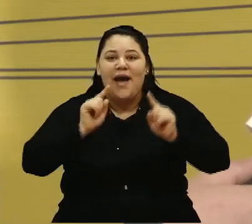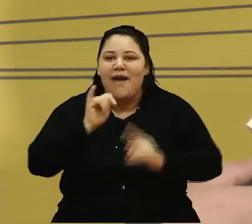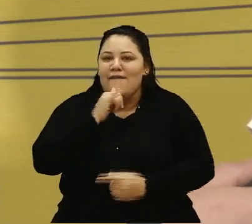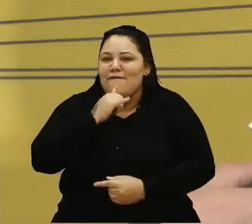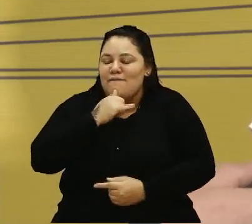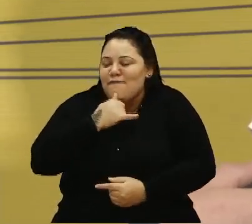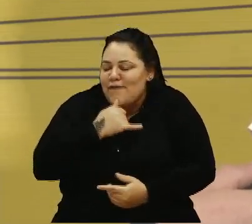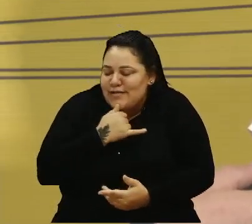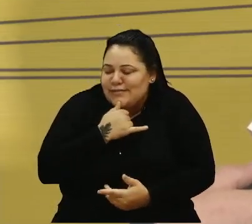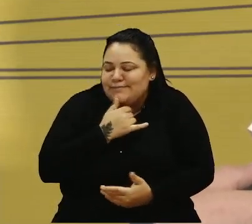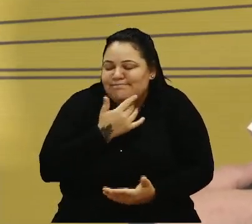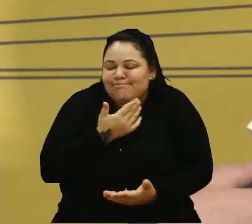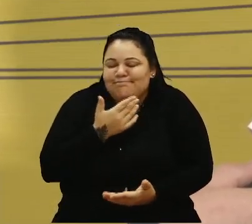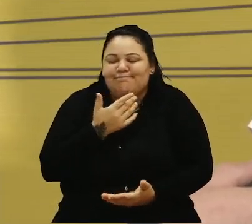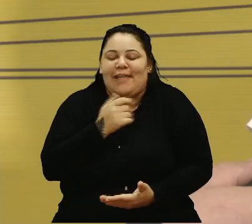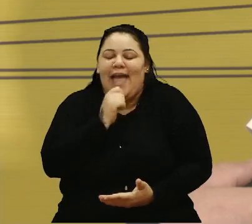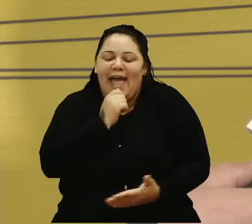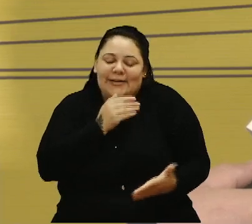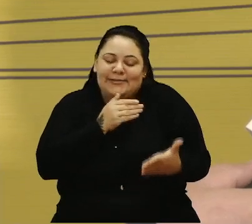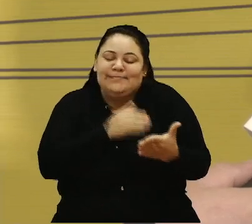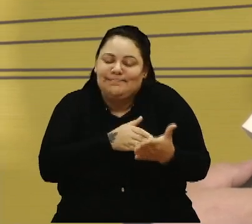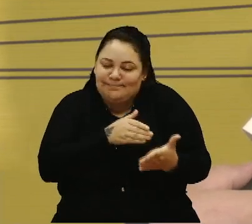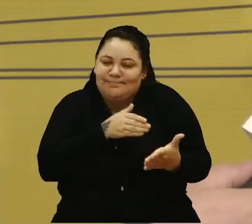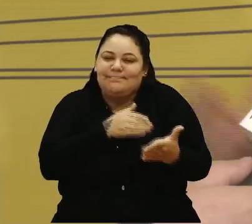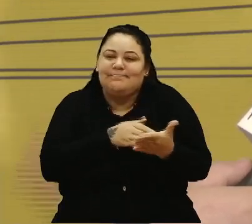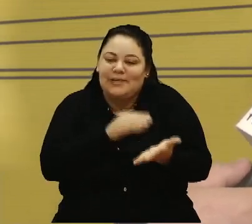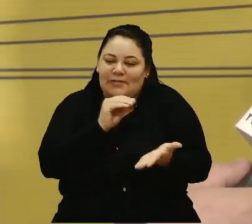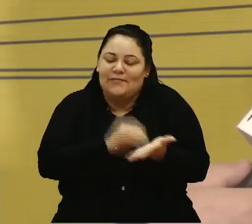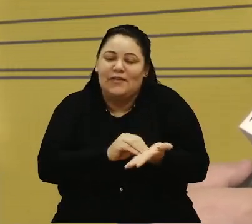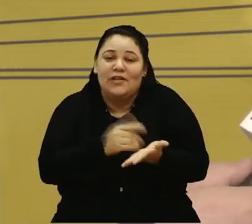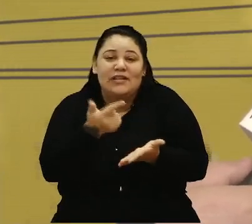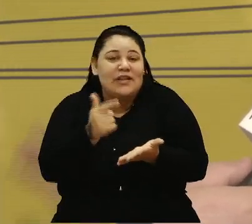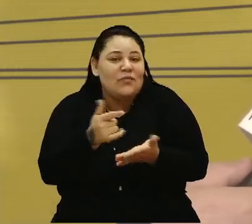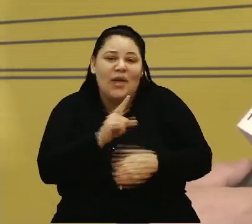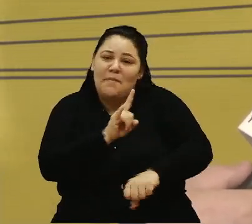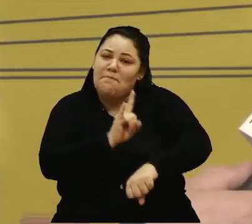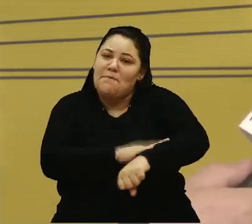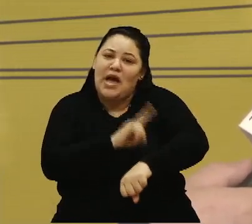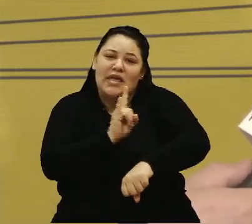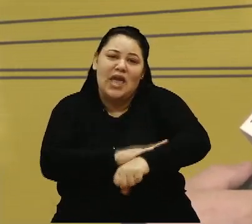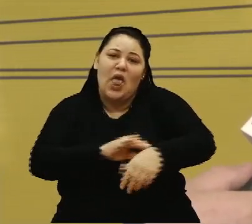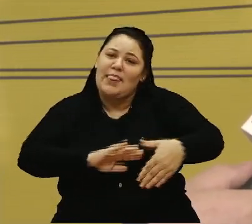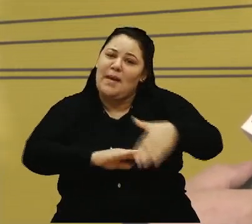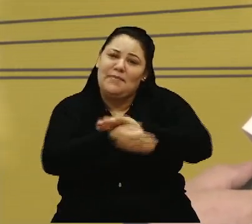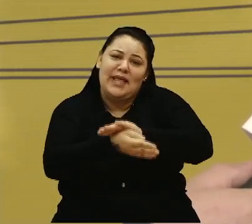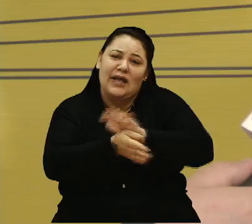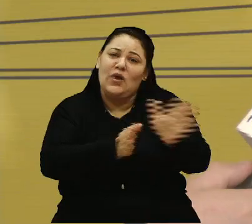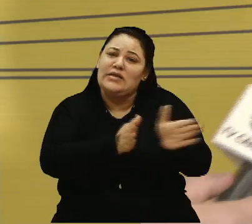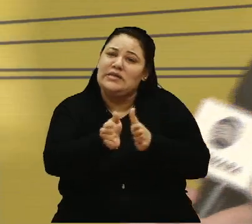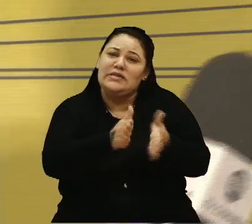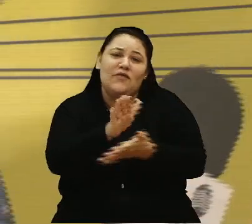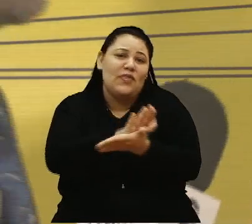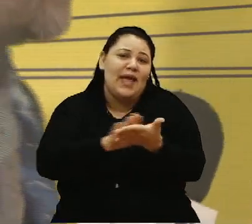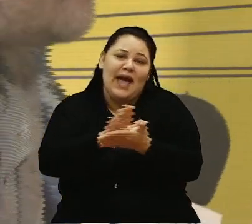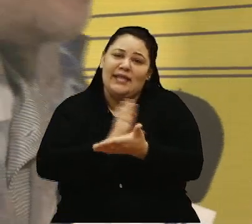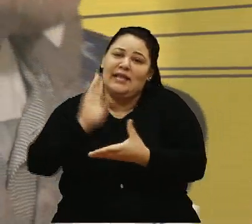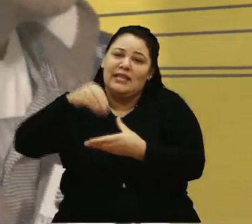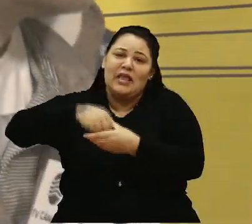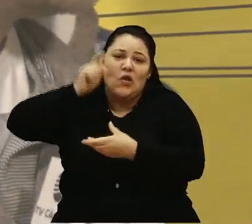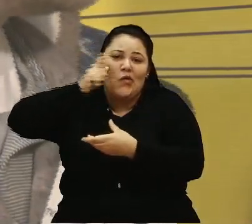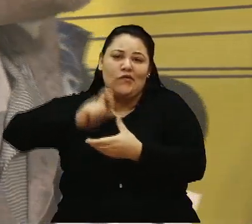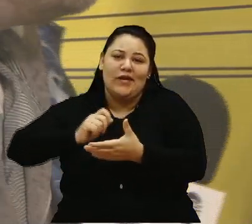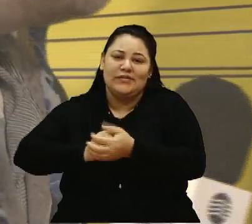enquanto, têm o seu acesso reduzido, tendo em vista que a gente não tem nem banheiros acessíveis dentro do Ordovaz. Vereadora, obrigado